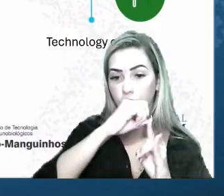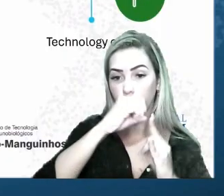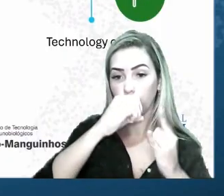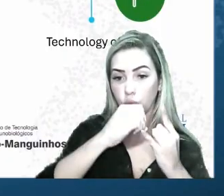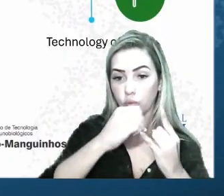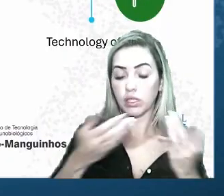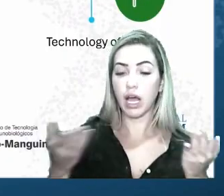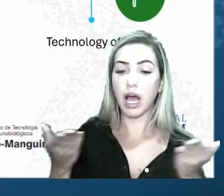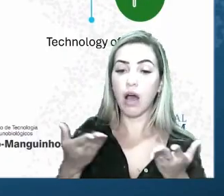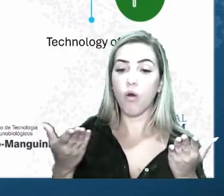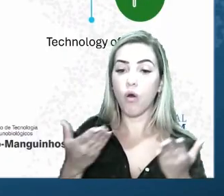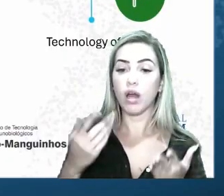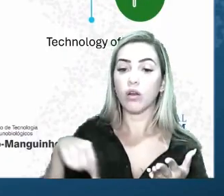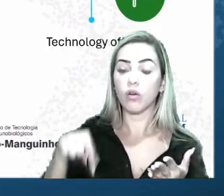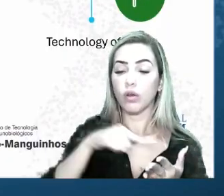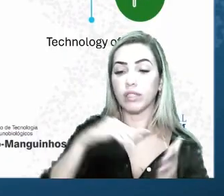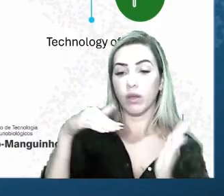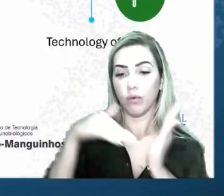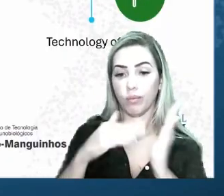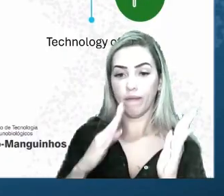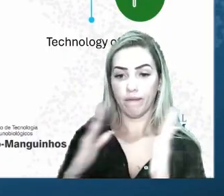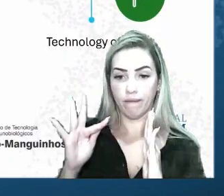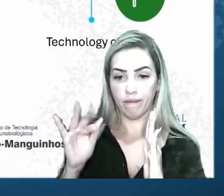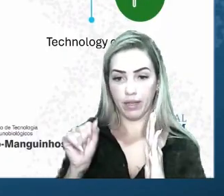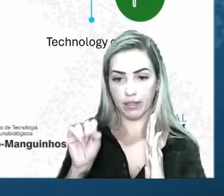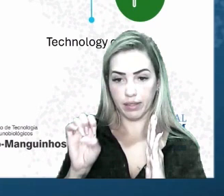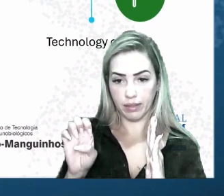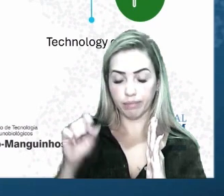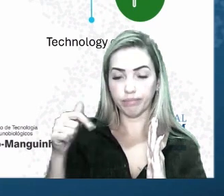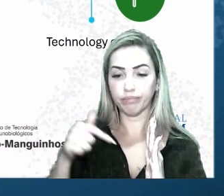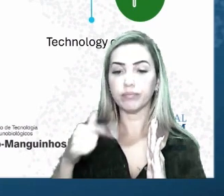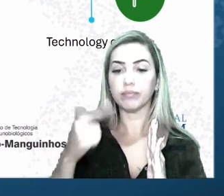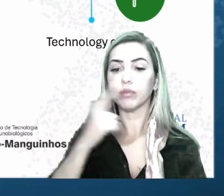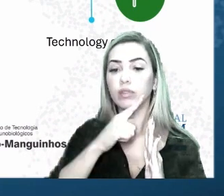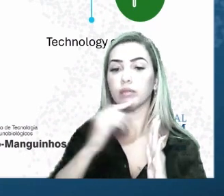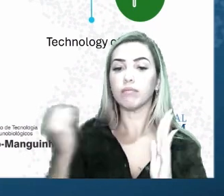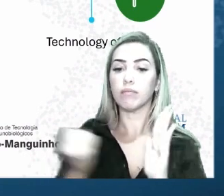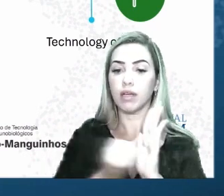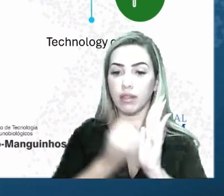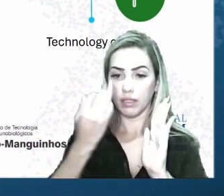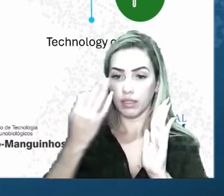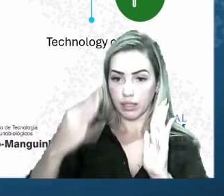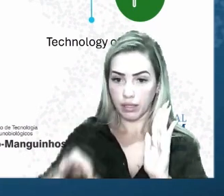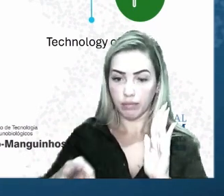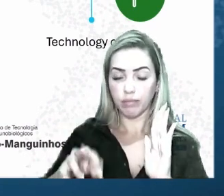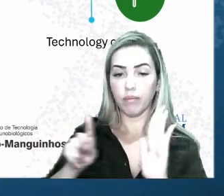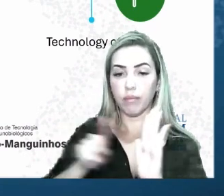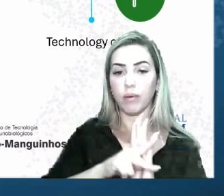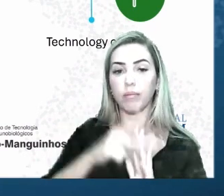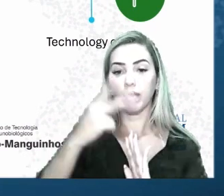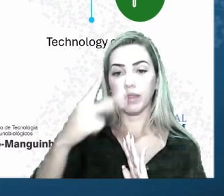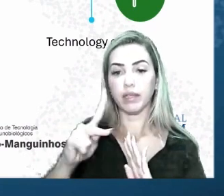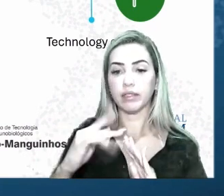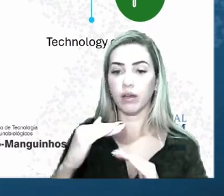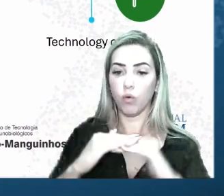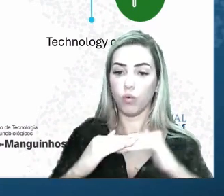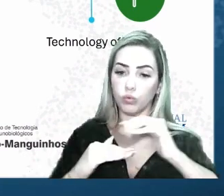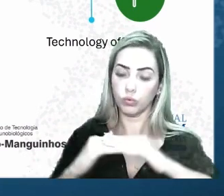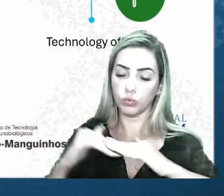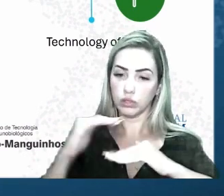na última fase para depósito da patente dessa construção